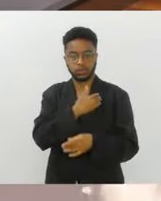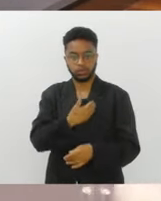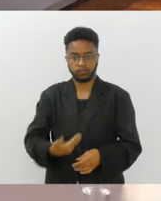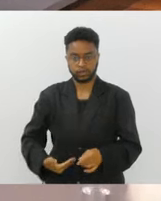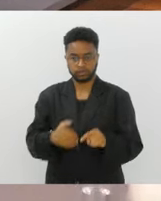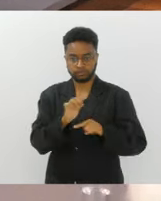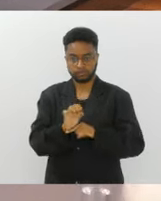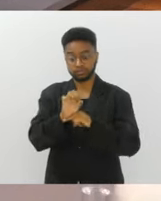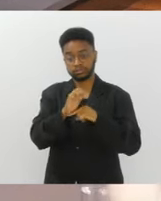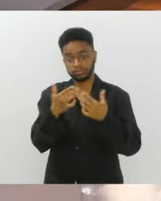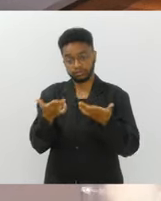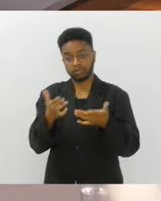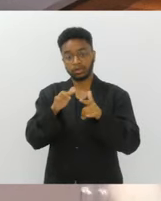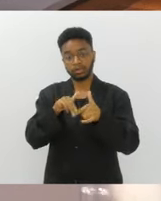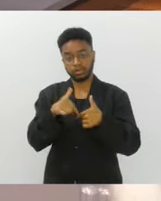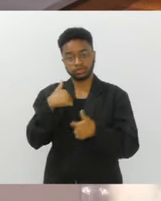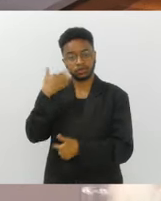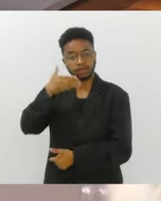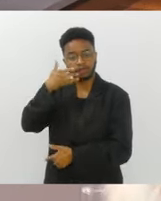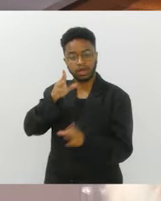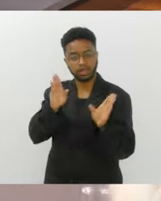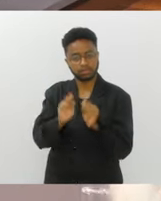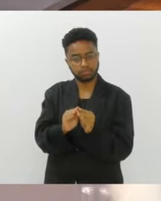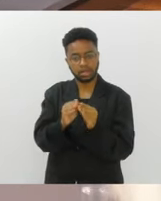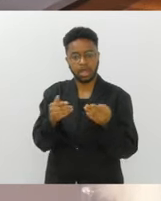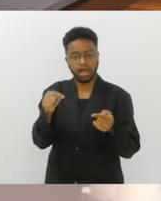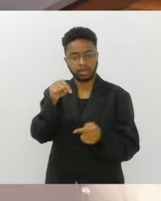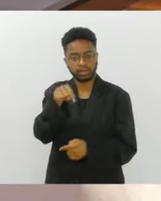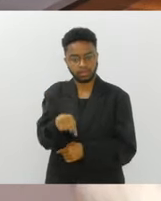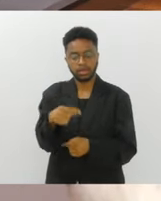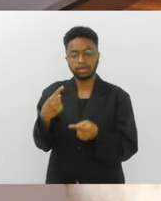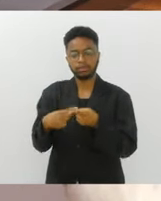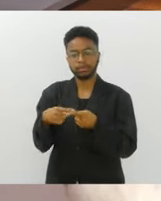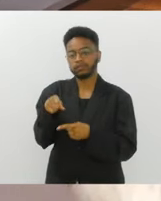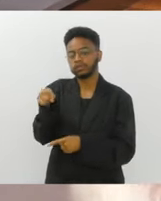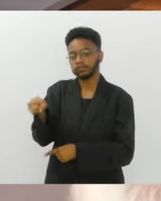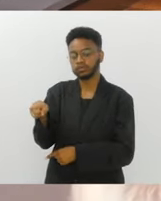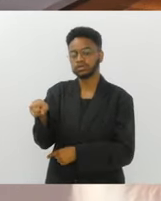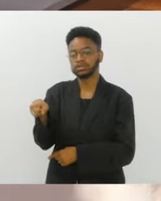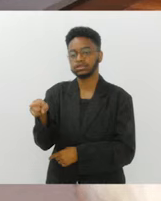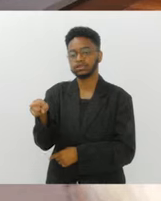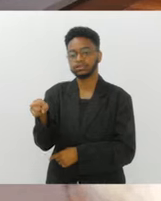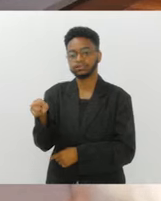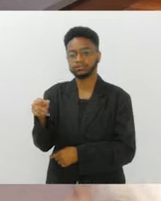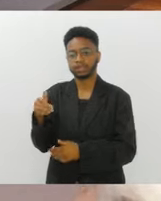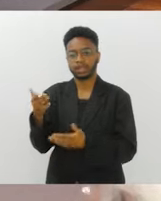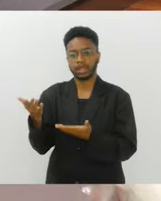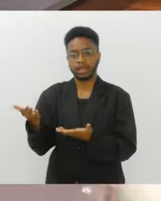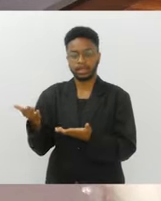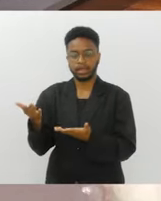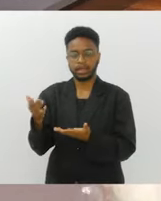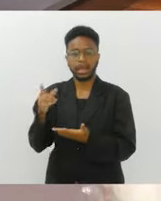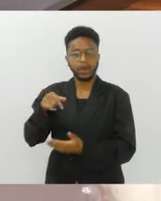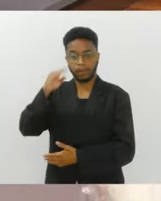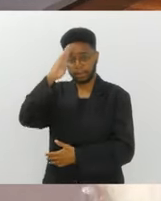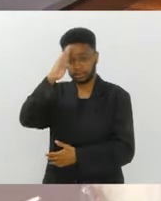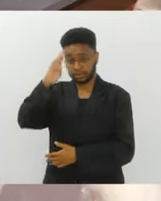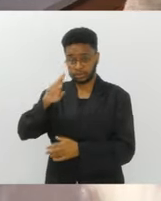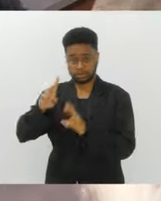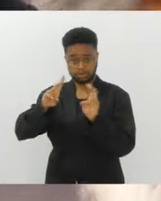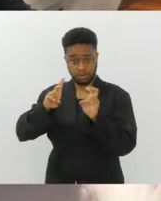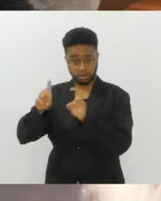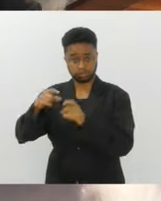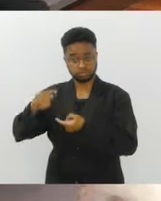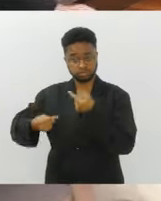nesse sentido que eu falo minha breve fala aqui, deputado Luiz Paulo, porque Vossa Excelência pode ser a chave da questão junto com o